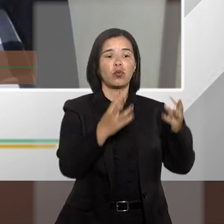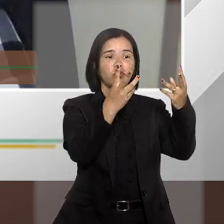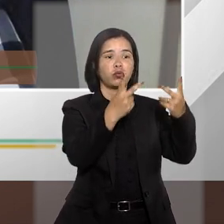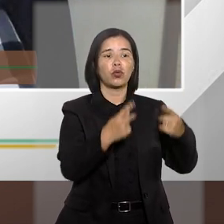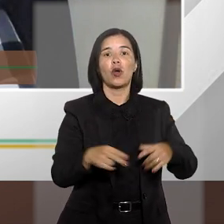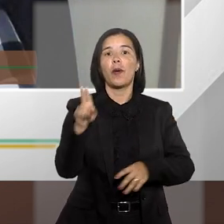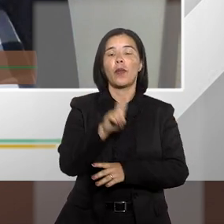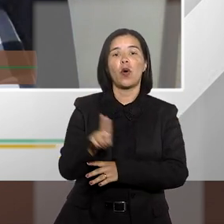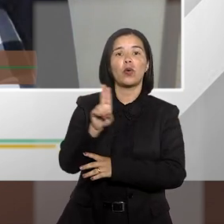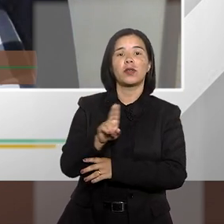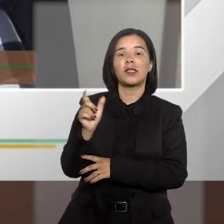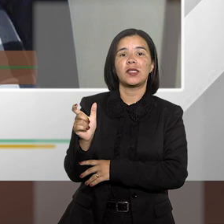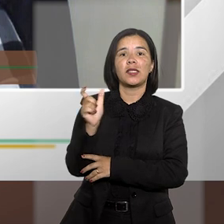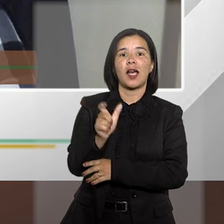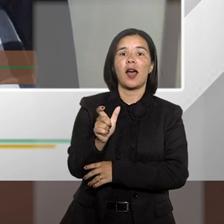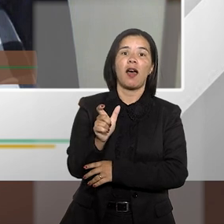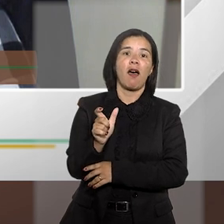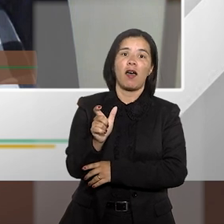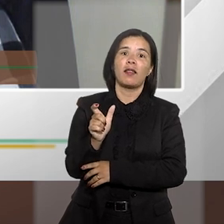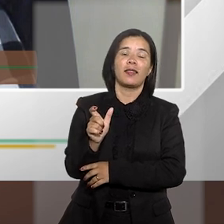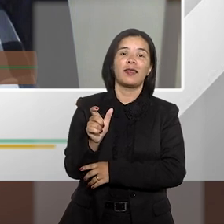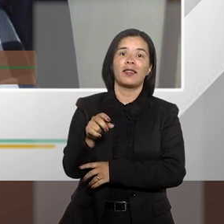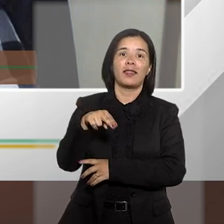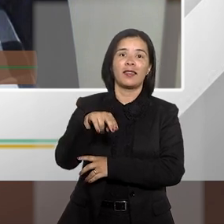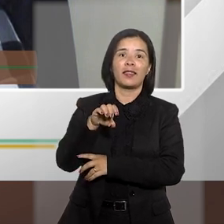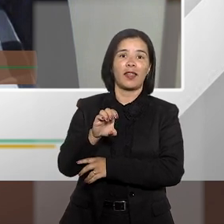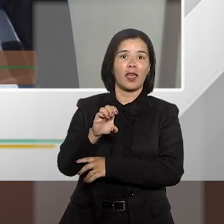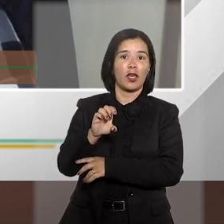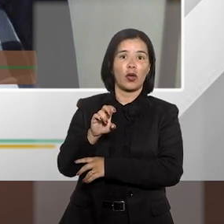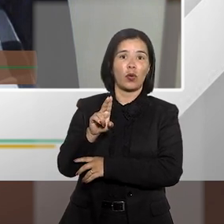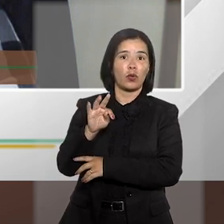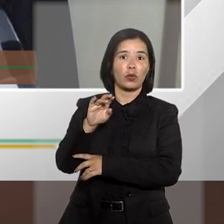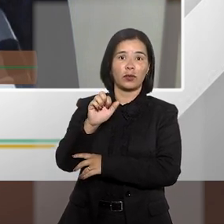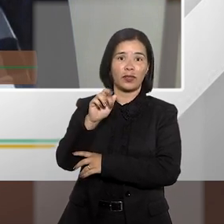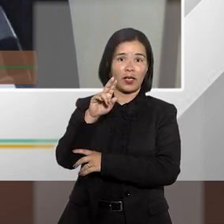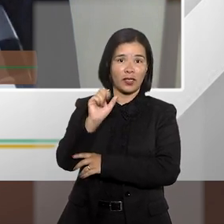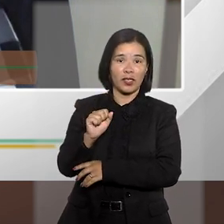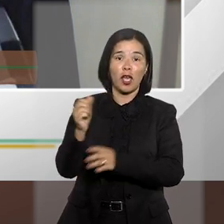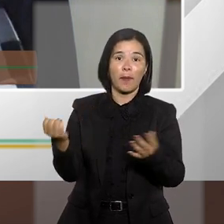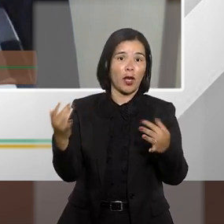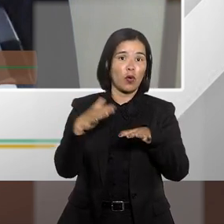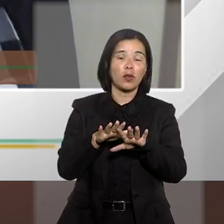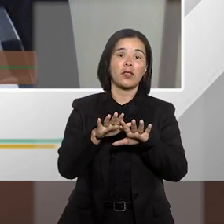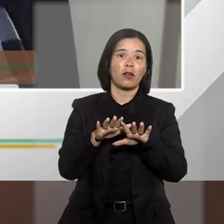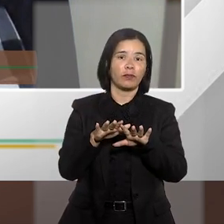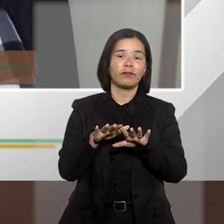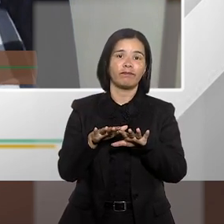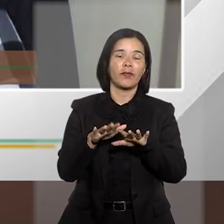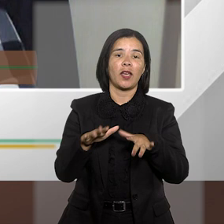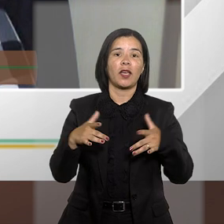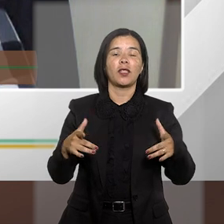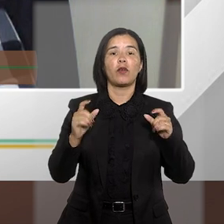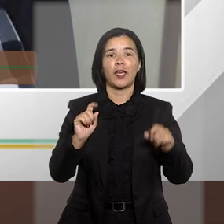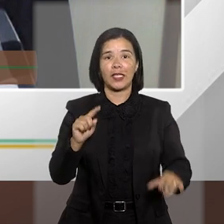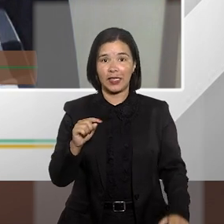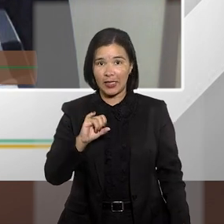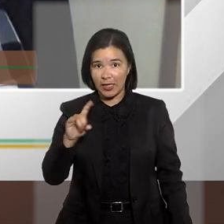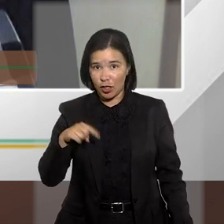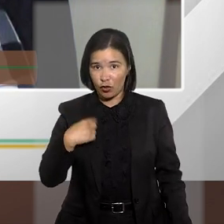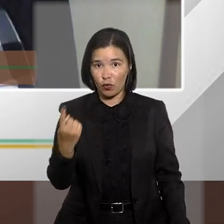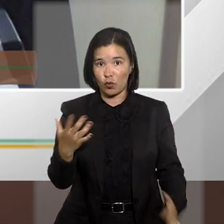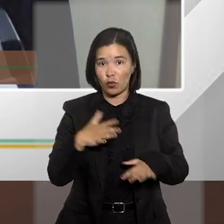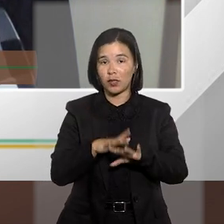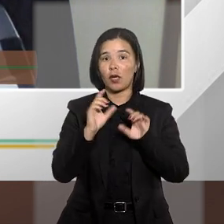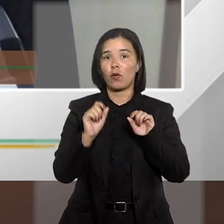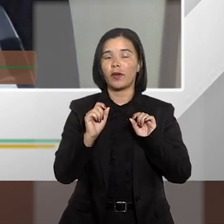utilizar palavras neutras nas expressões para fazer inclusão. Lá estou falando de inclusão. Então, quando a gente fala de inclusão,